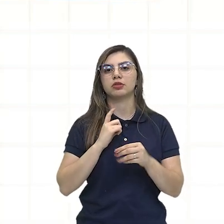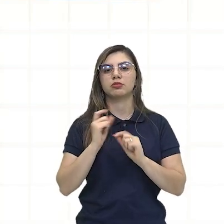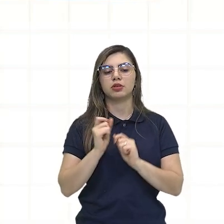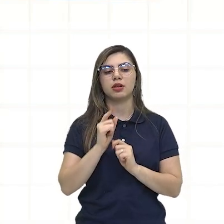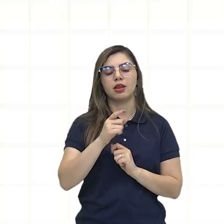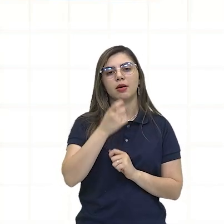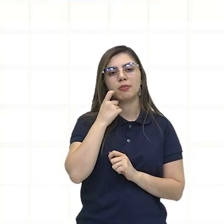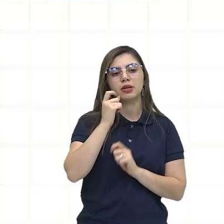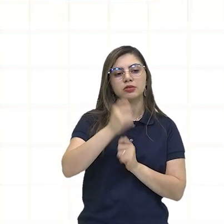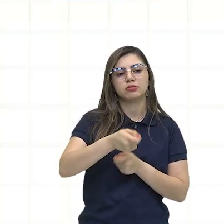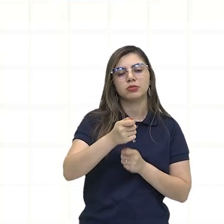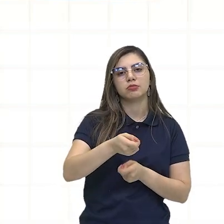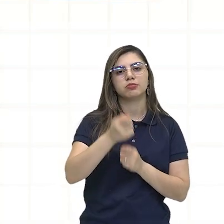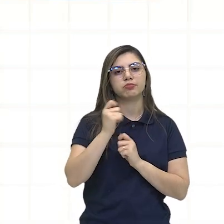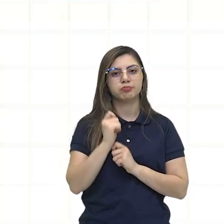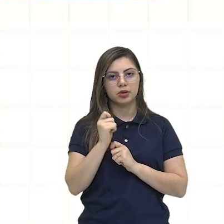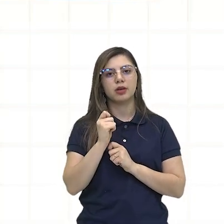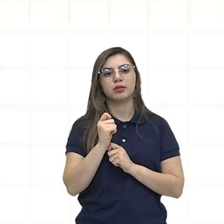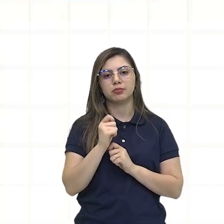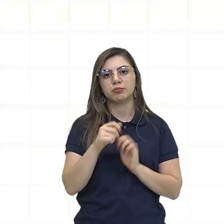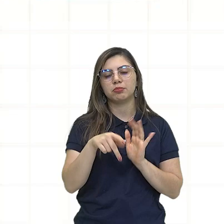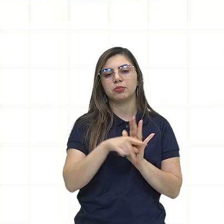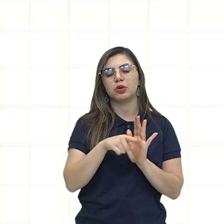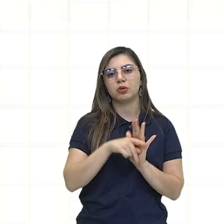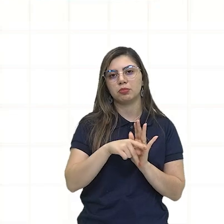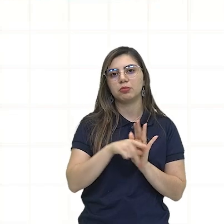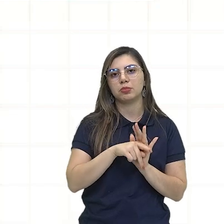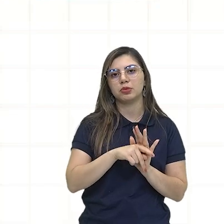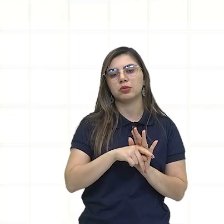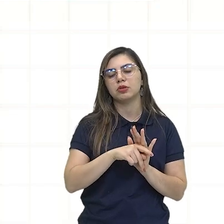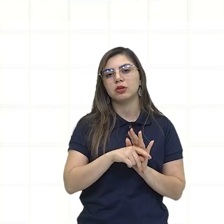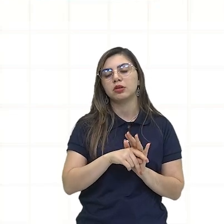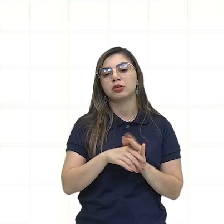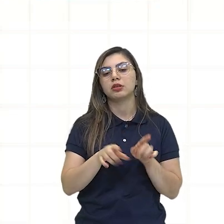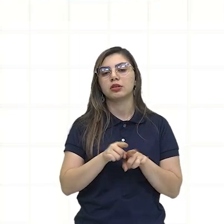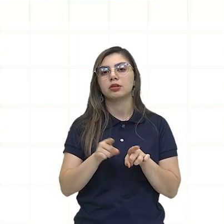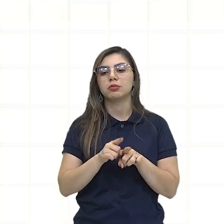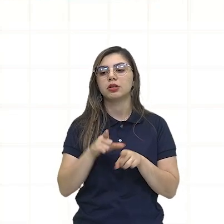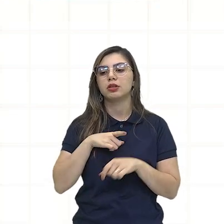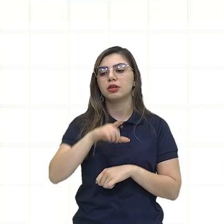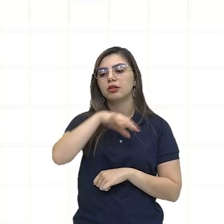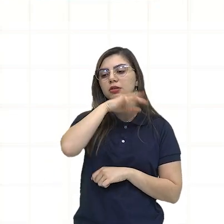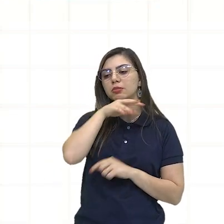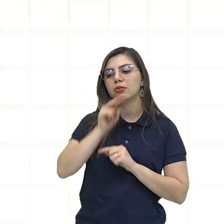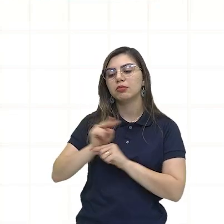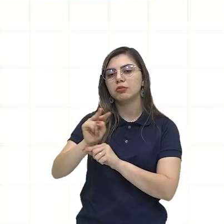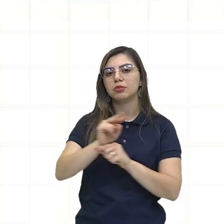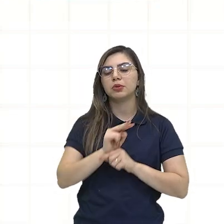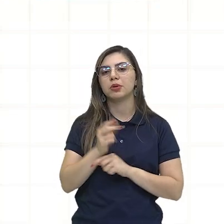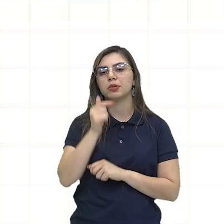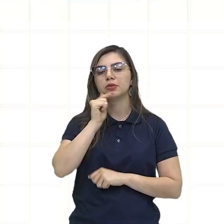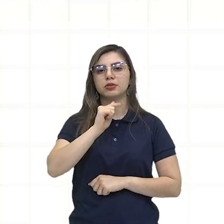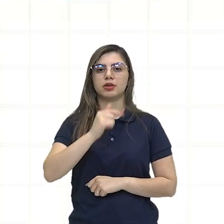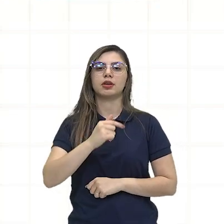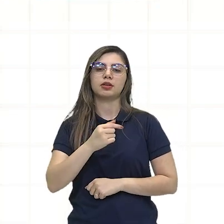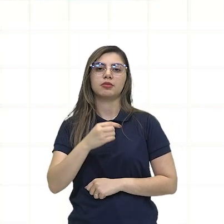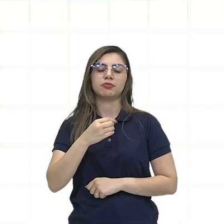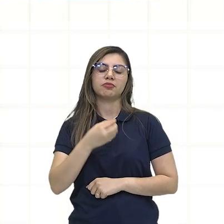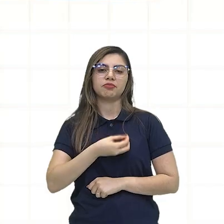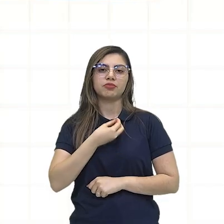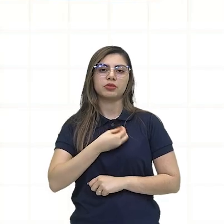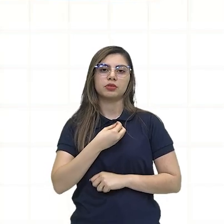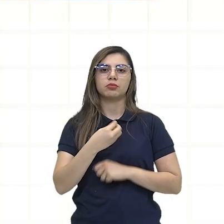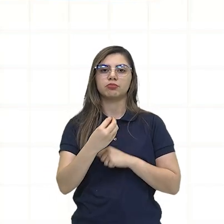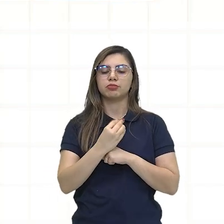sua subsistência. E todas essas comunidades, eles têm em comum na pesca